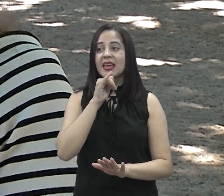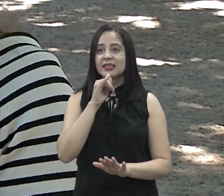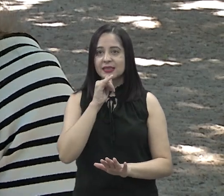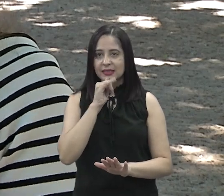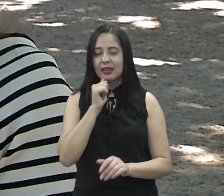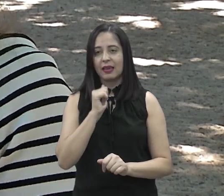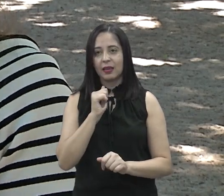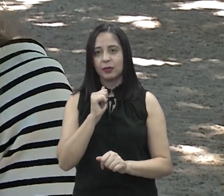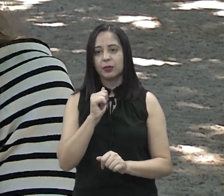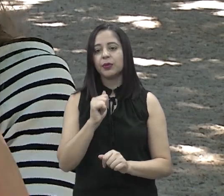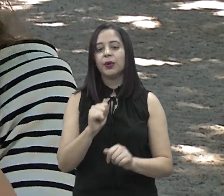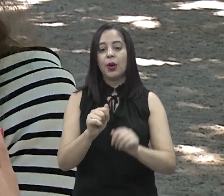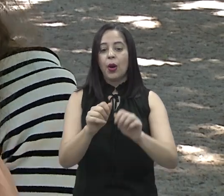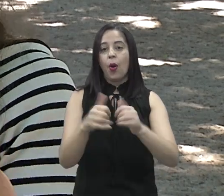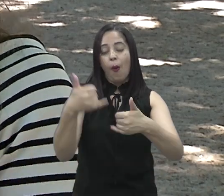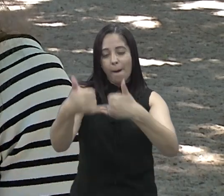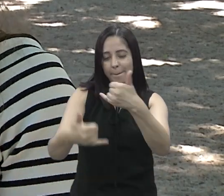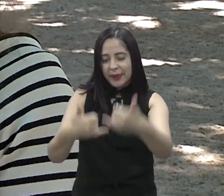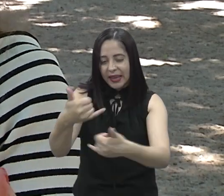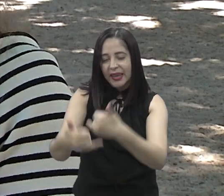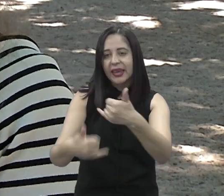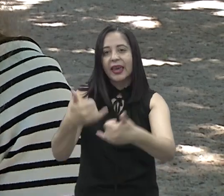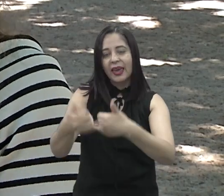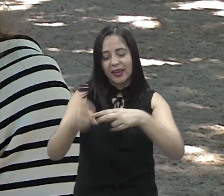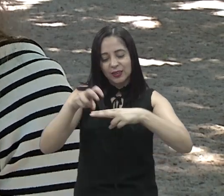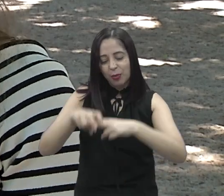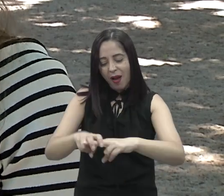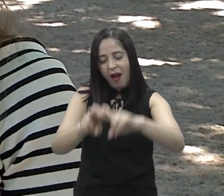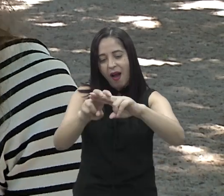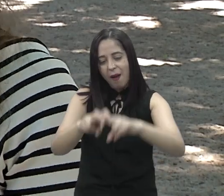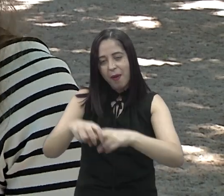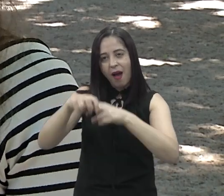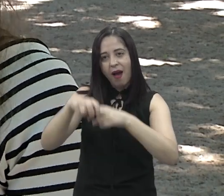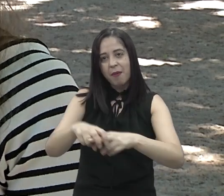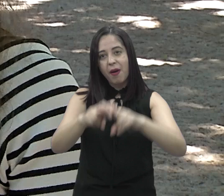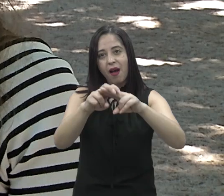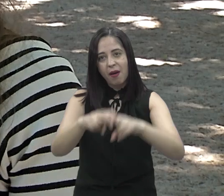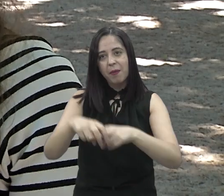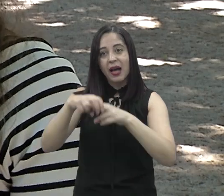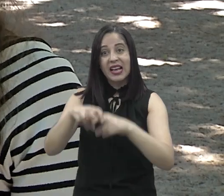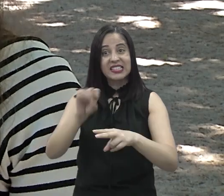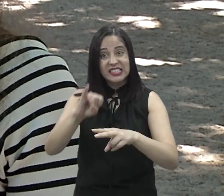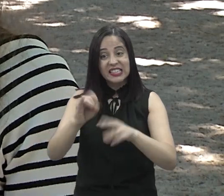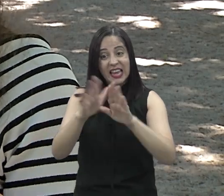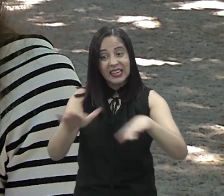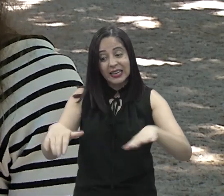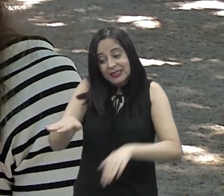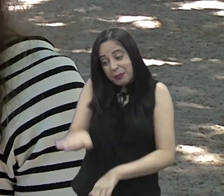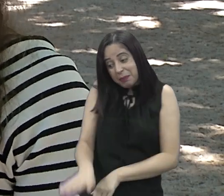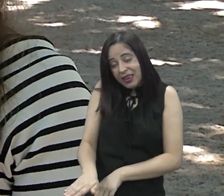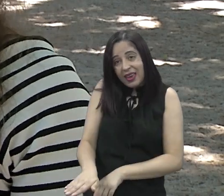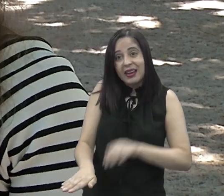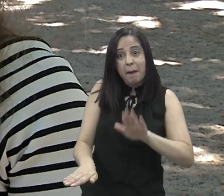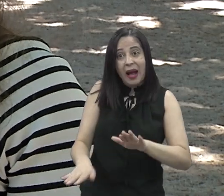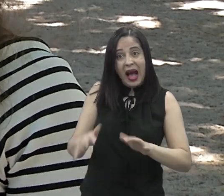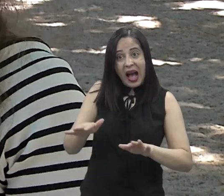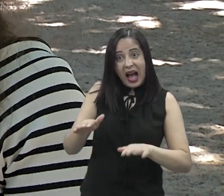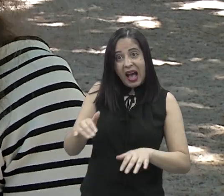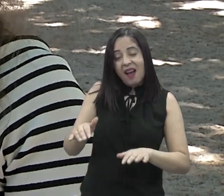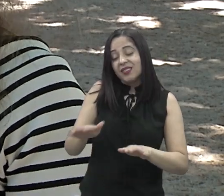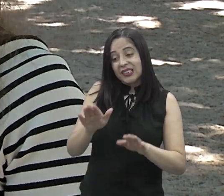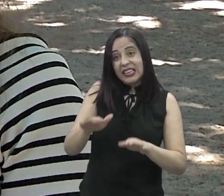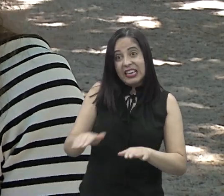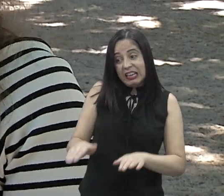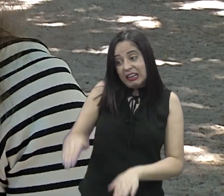existe um brinquedo que a gente consegue adaptar como mãe, pai, né, ou cuidador ali para colocar uma criança pequena. Mas